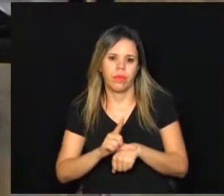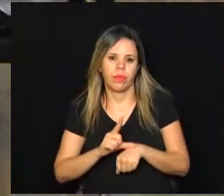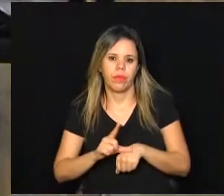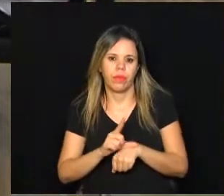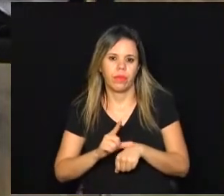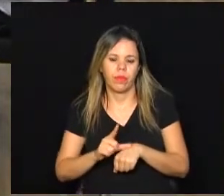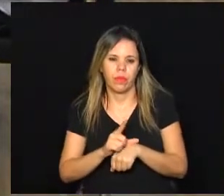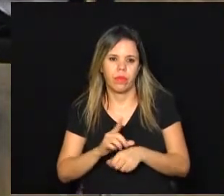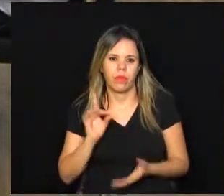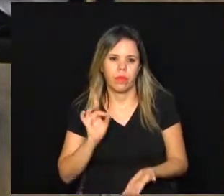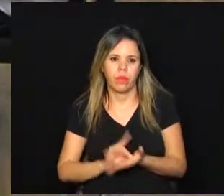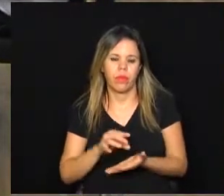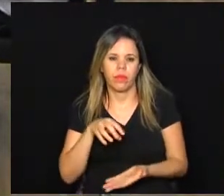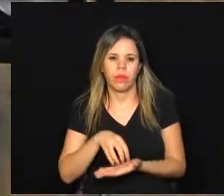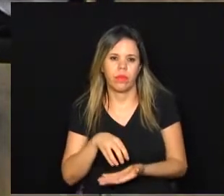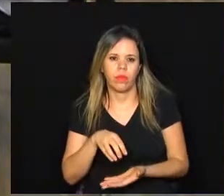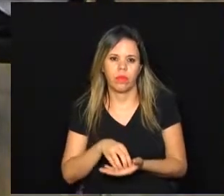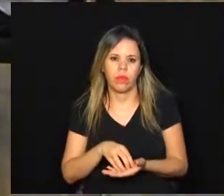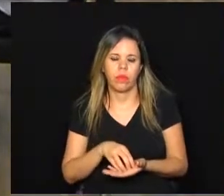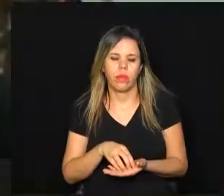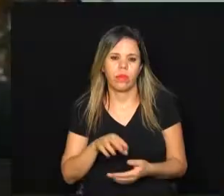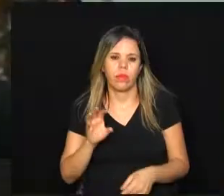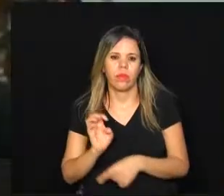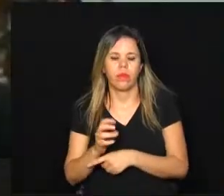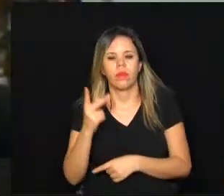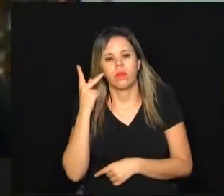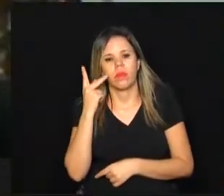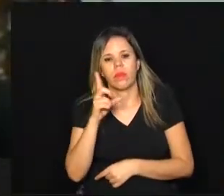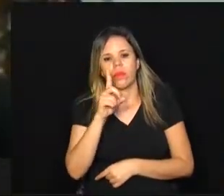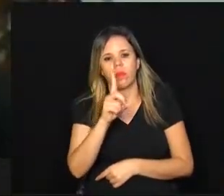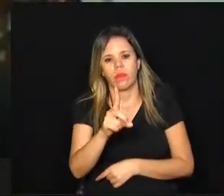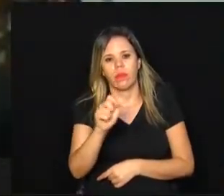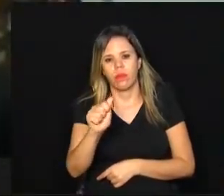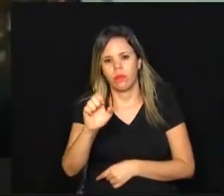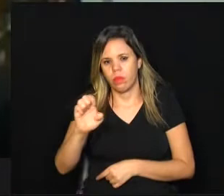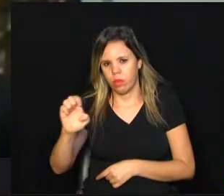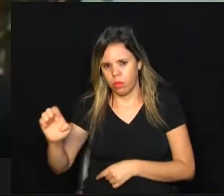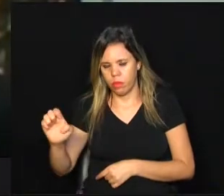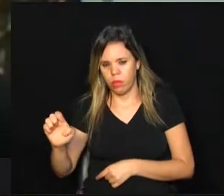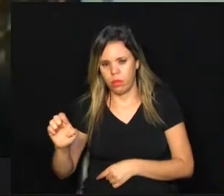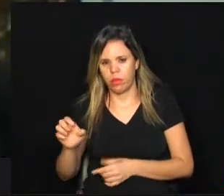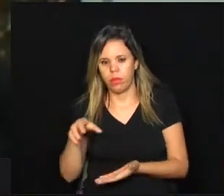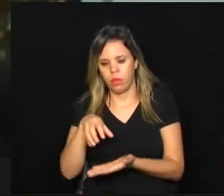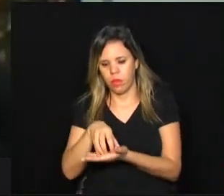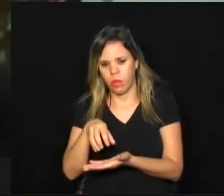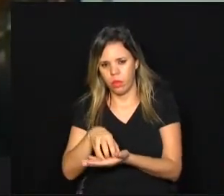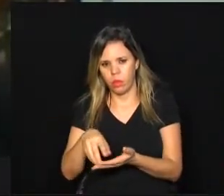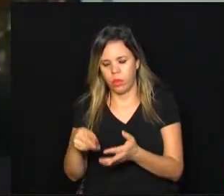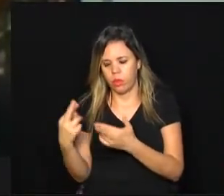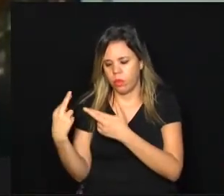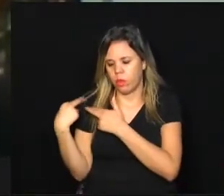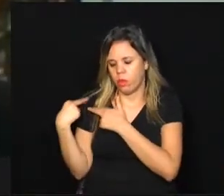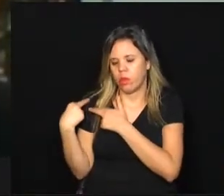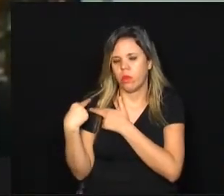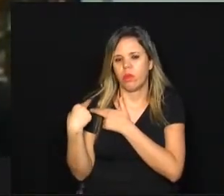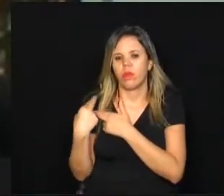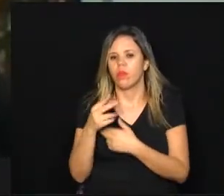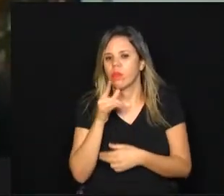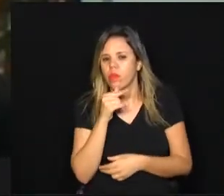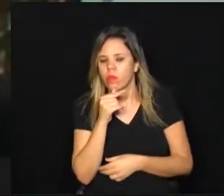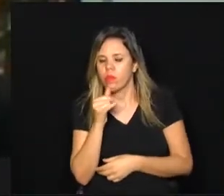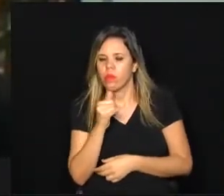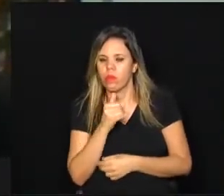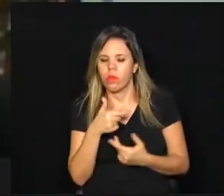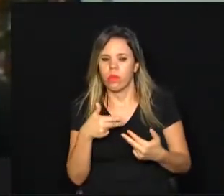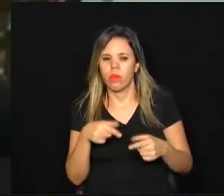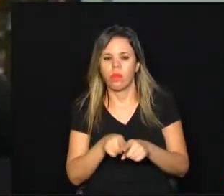órgão eficiente aqui no estado de São Paulo, que é o DEE, Departamento de Águas e Energia Elétrica. O DEE, inclusive,